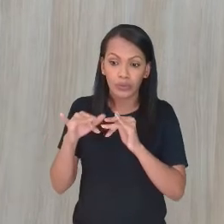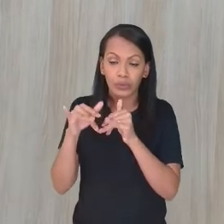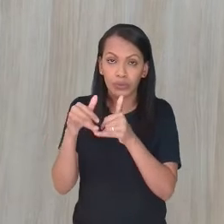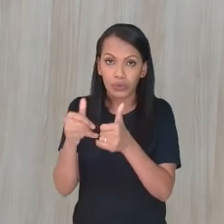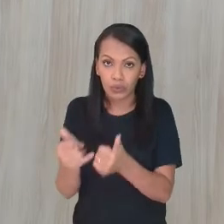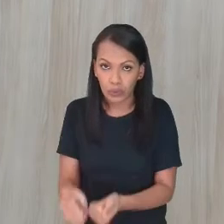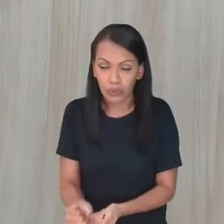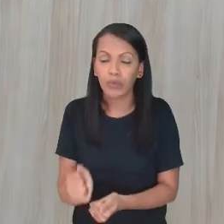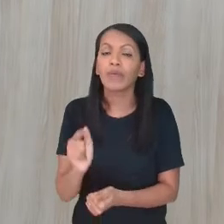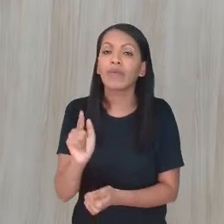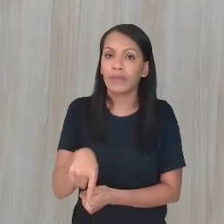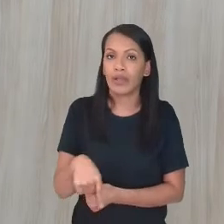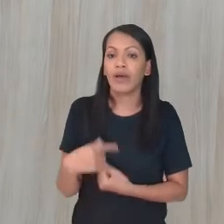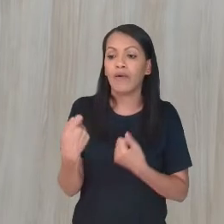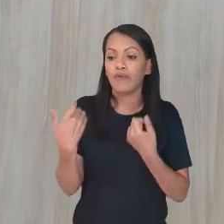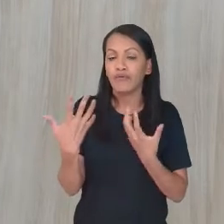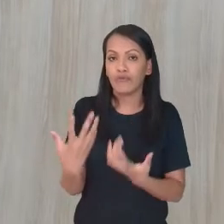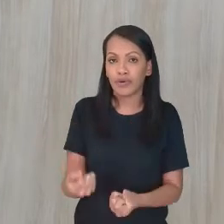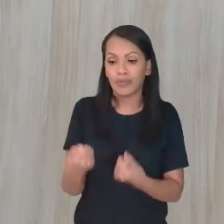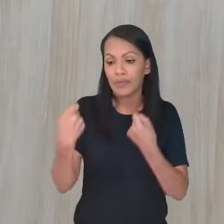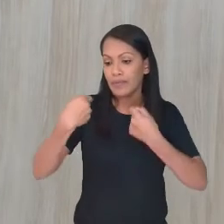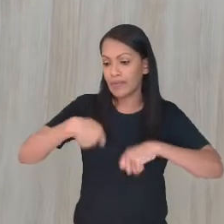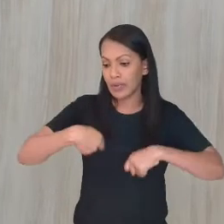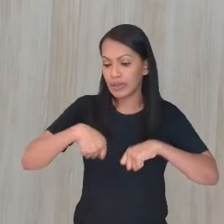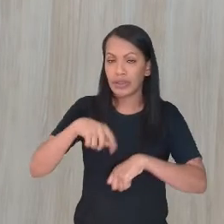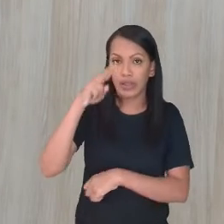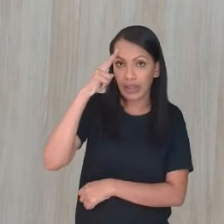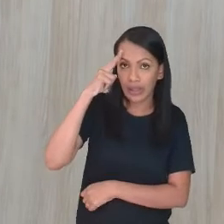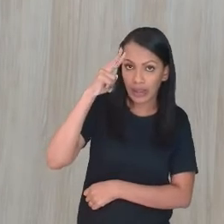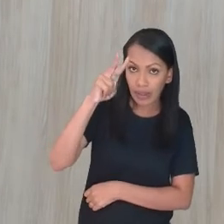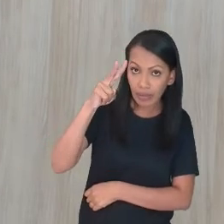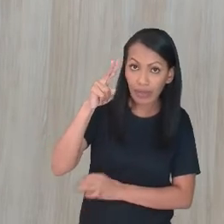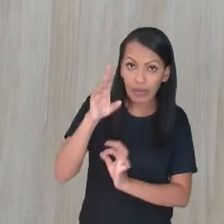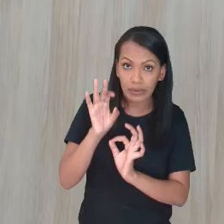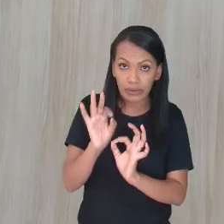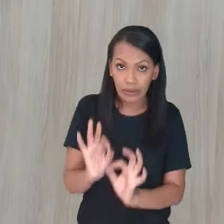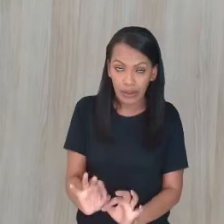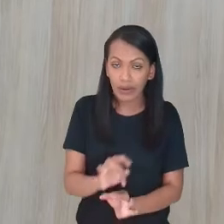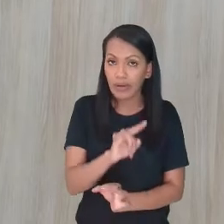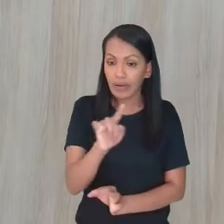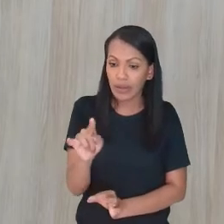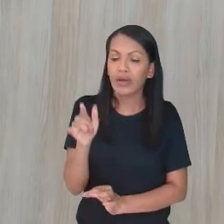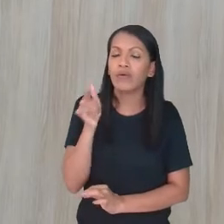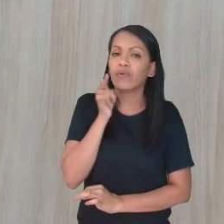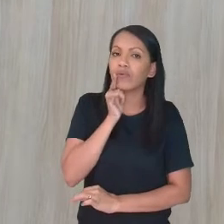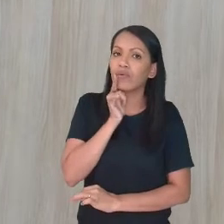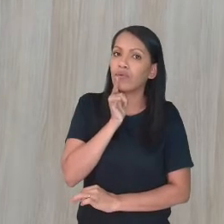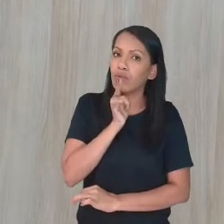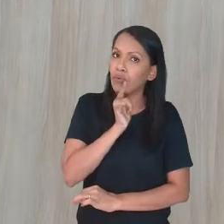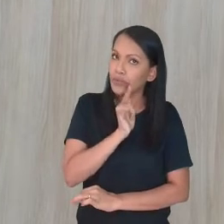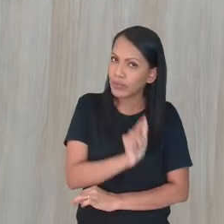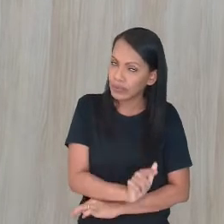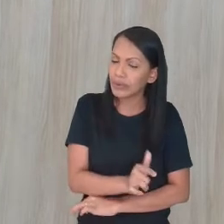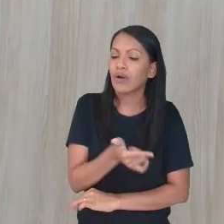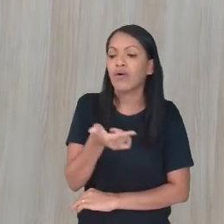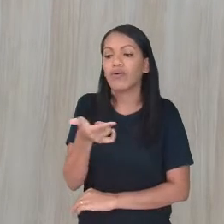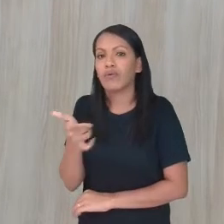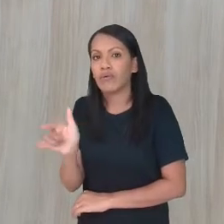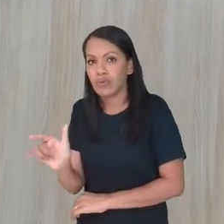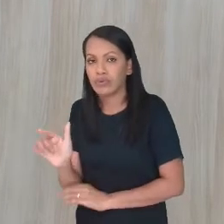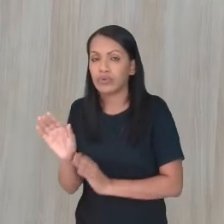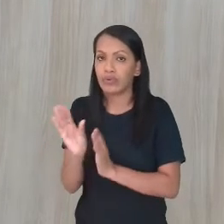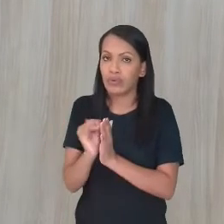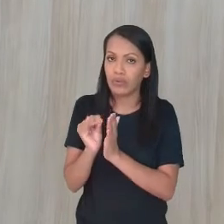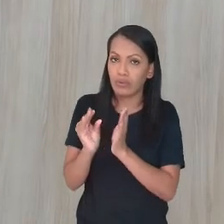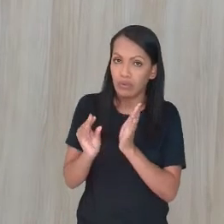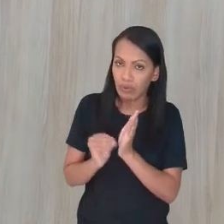isso aí a gente vai precisar lembrar muito bem para a gente conseguir aí outros